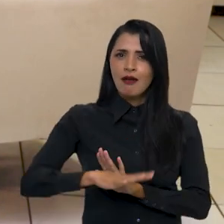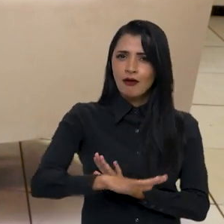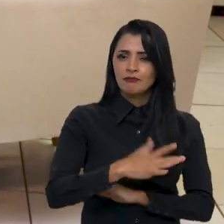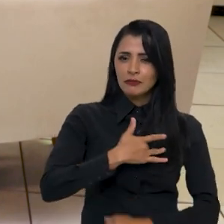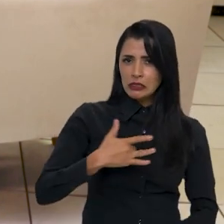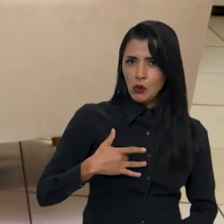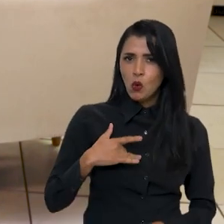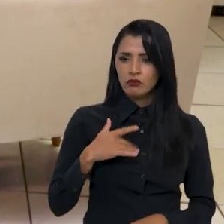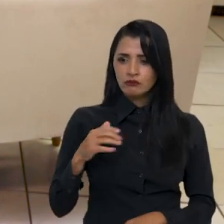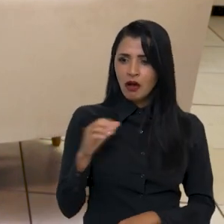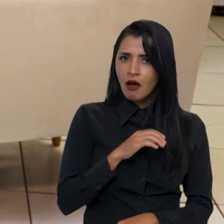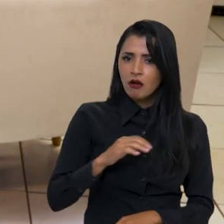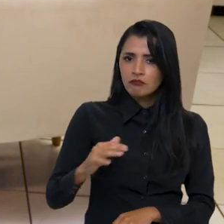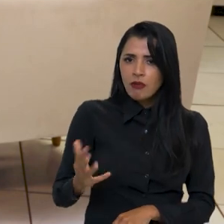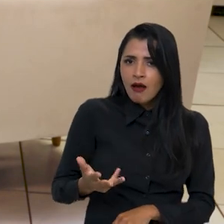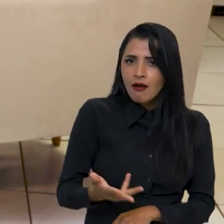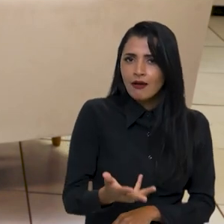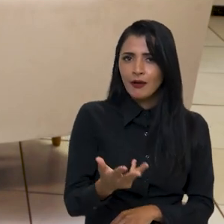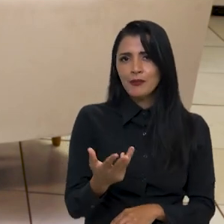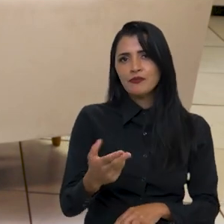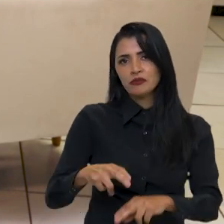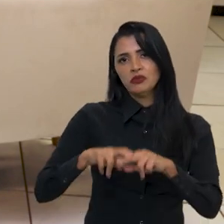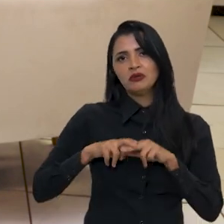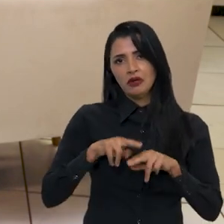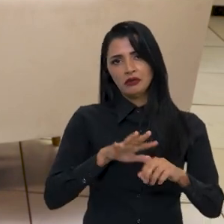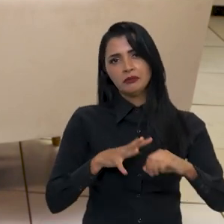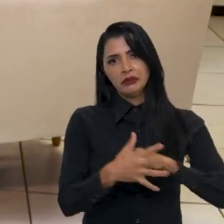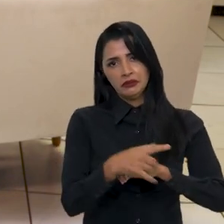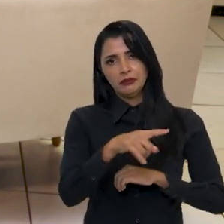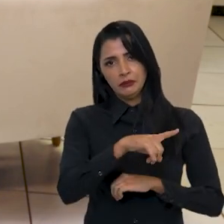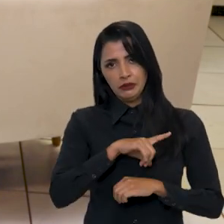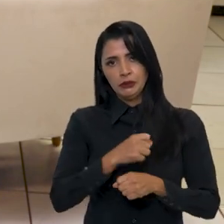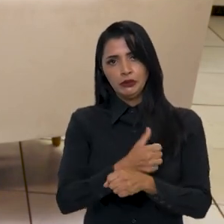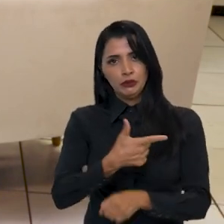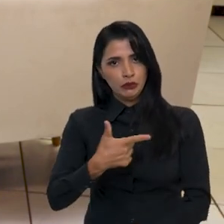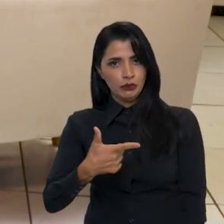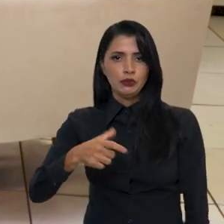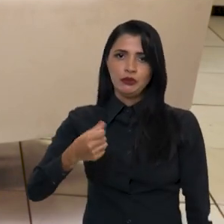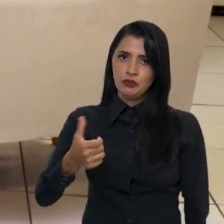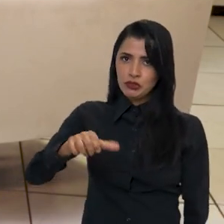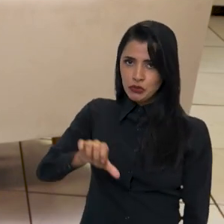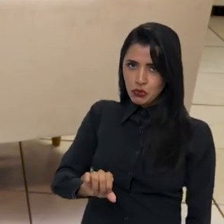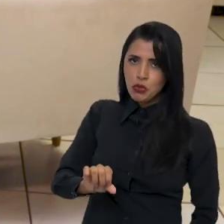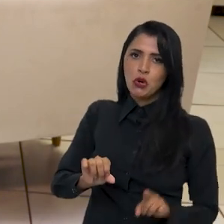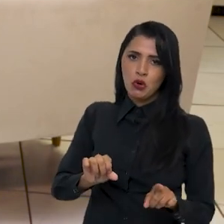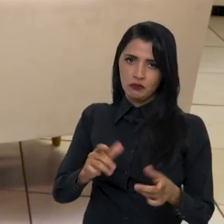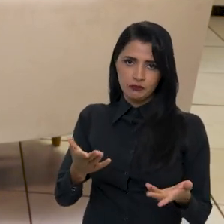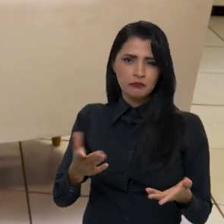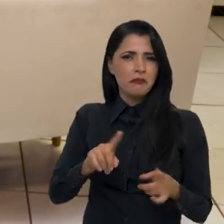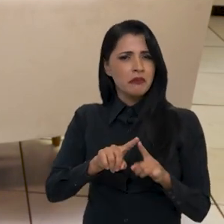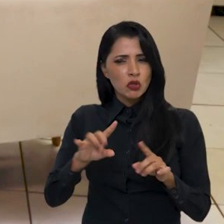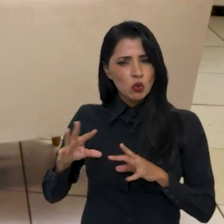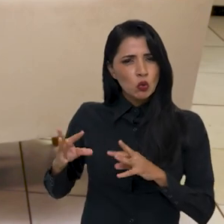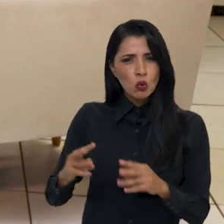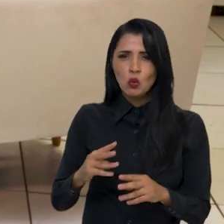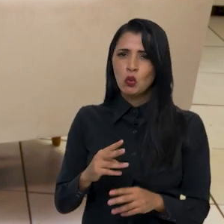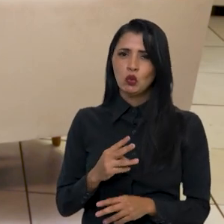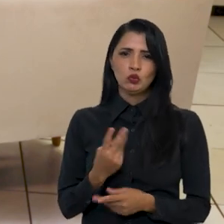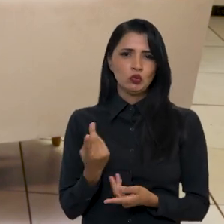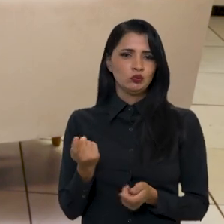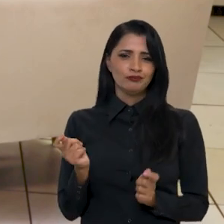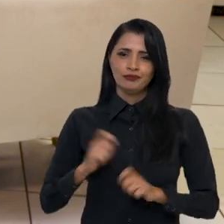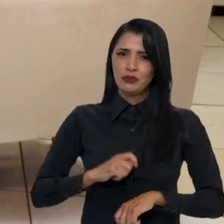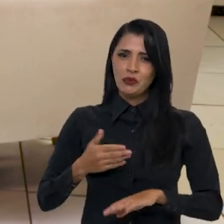né, de uma forma geral, foi acelerado, né, pela questão da pandemia 2019, de Covid-19. Né? Só que nem todo